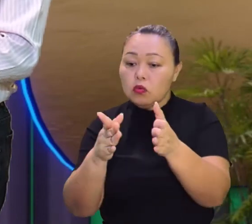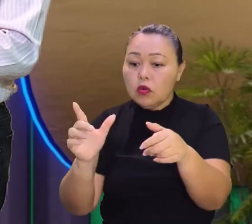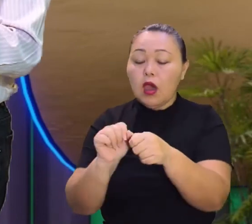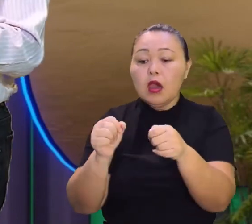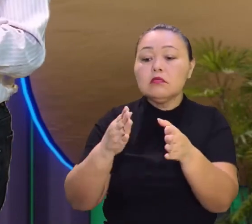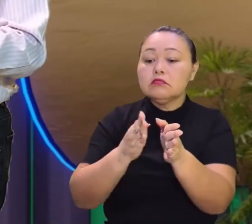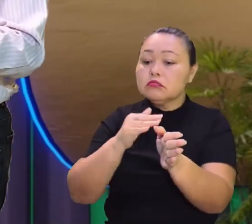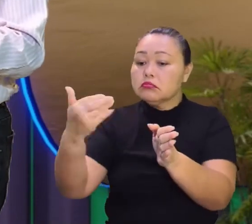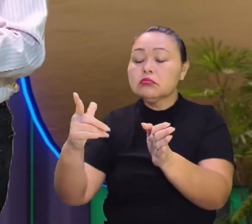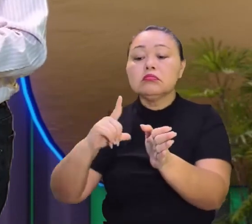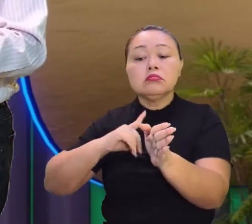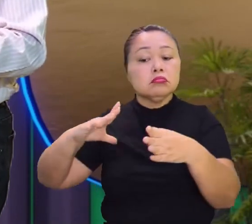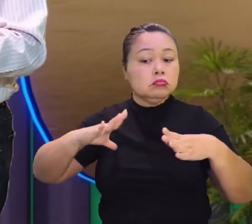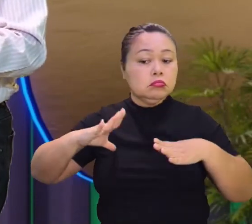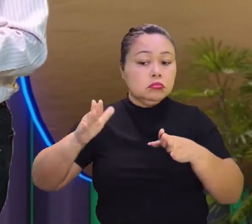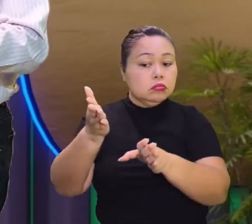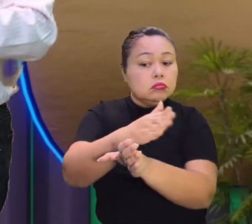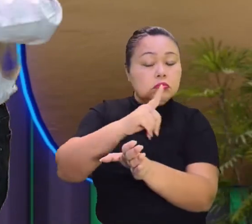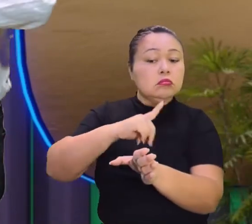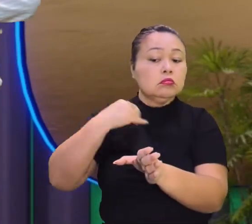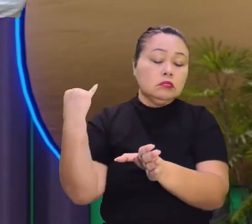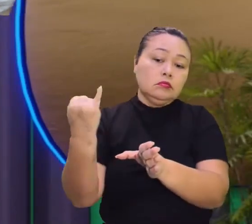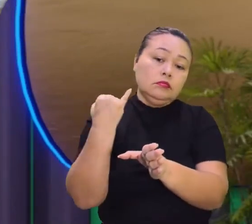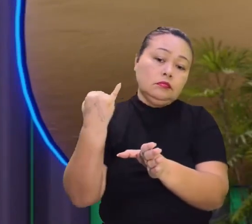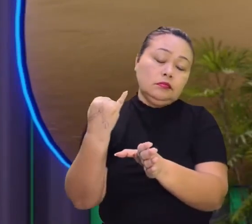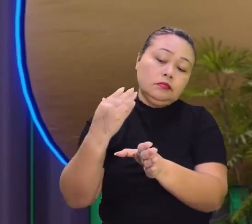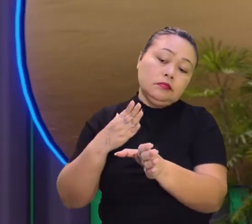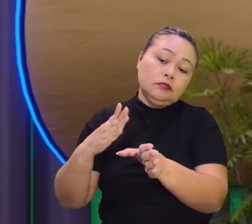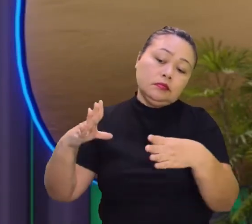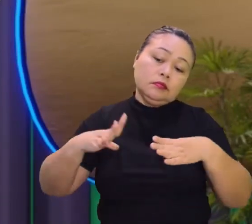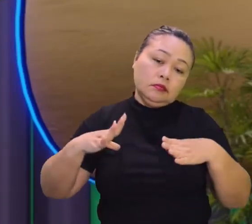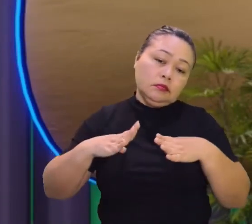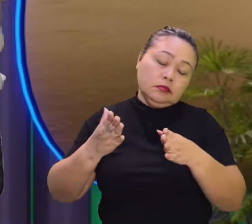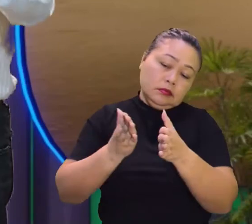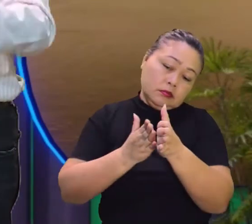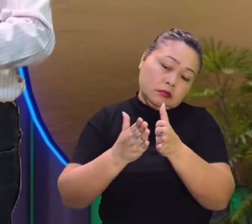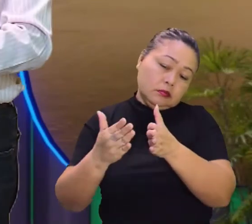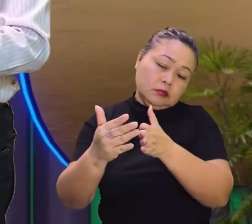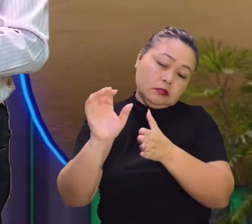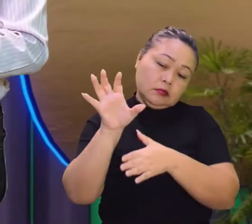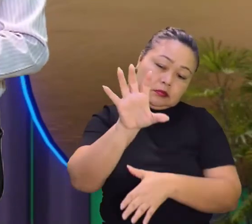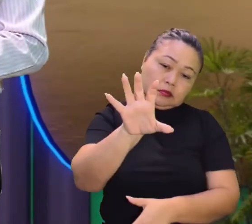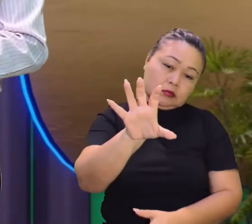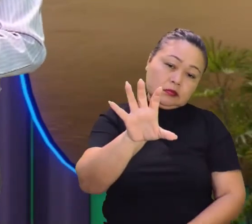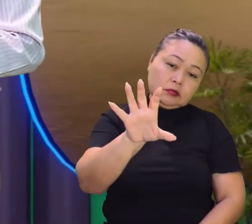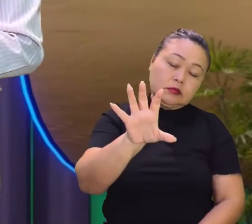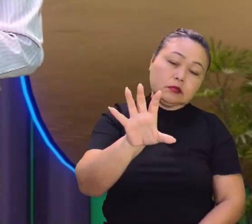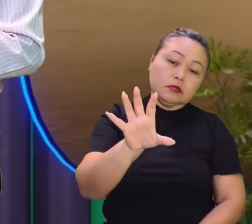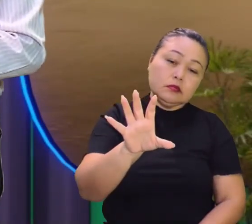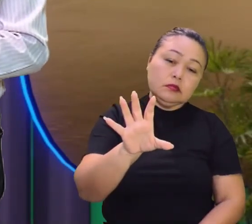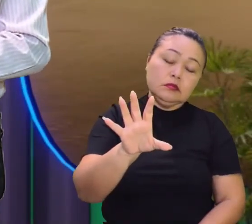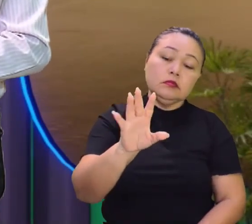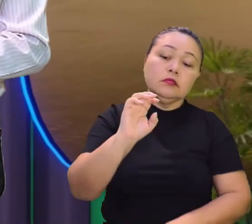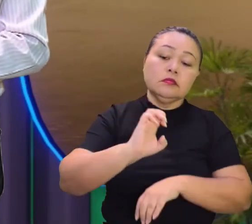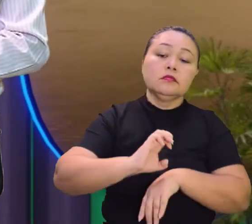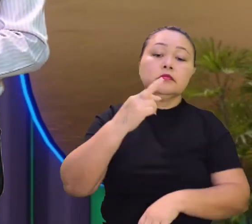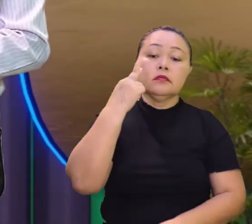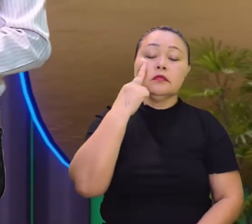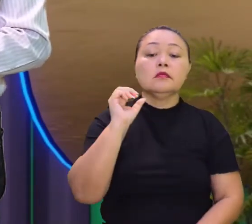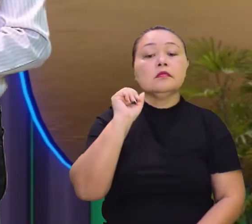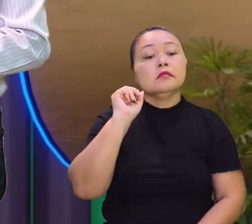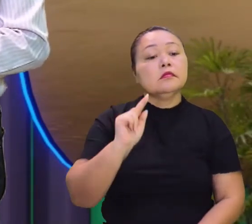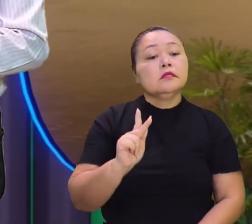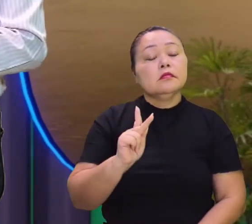Então, ela é muito importante para as cidades ali da região central Com certeza. de Rondônia. Exatamente.